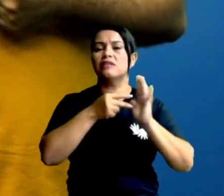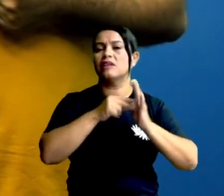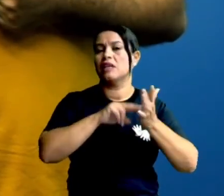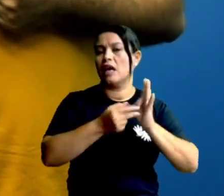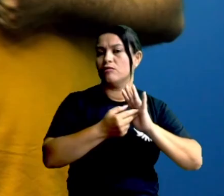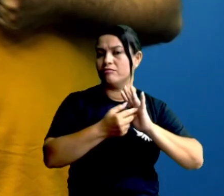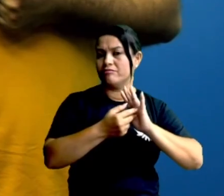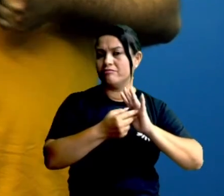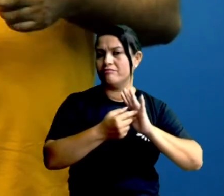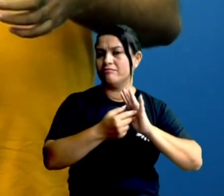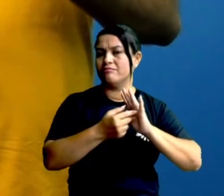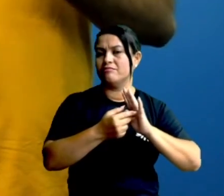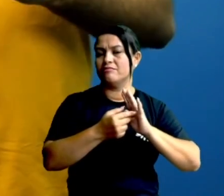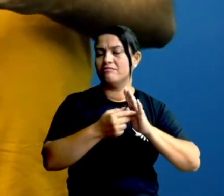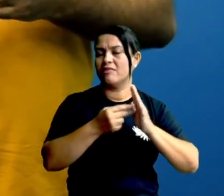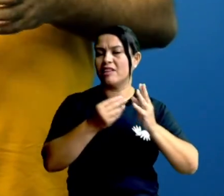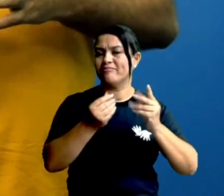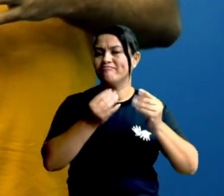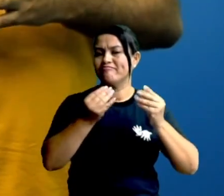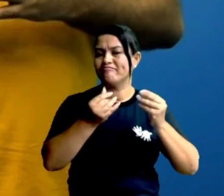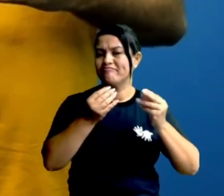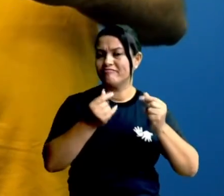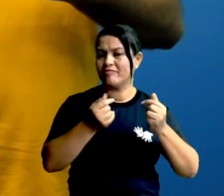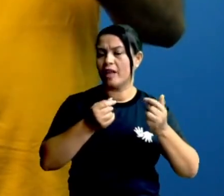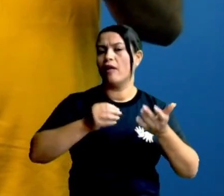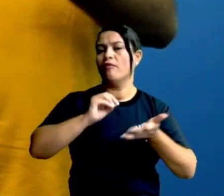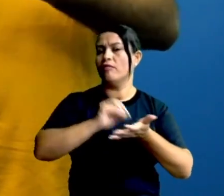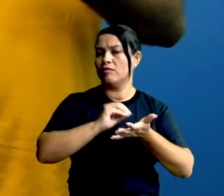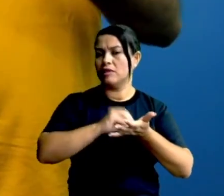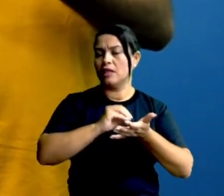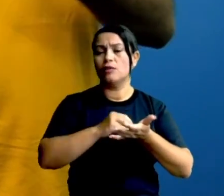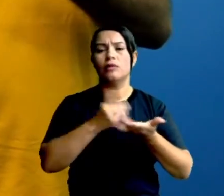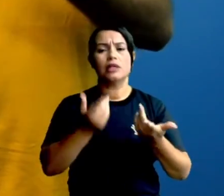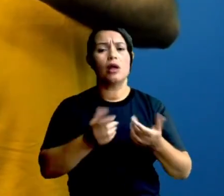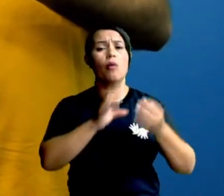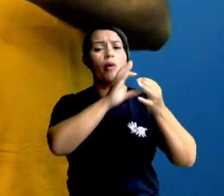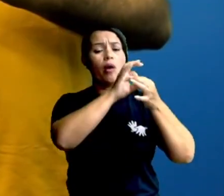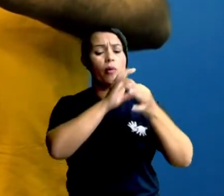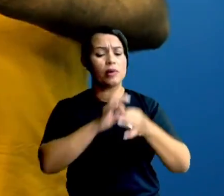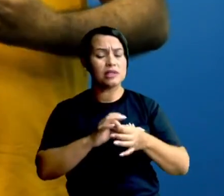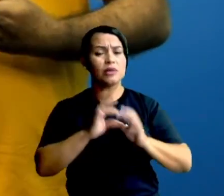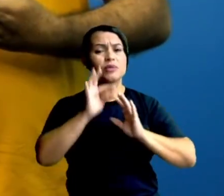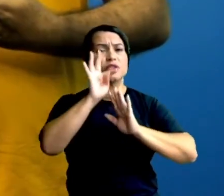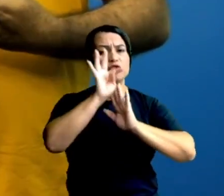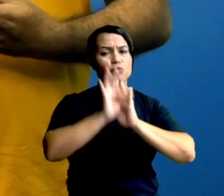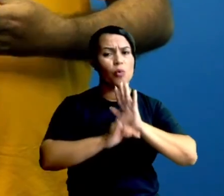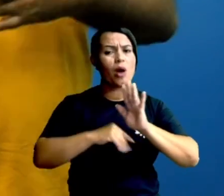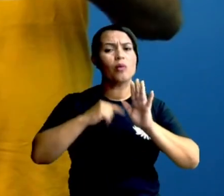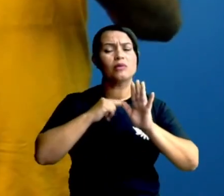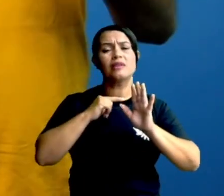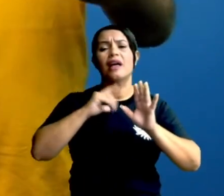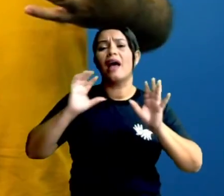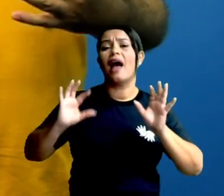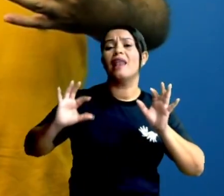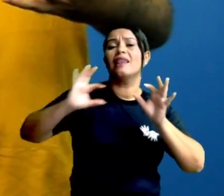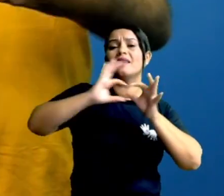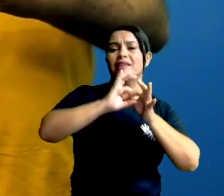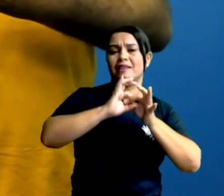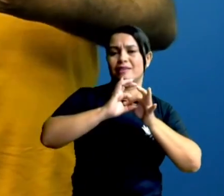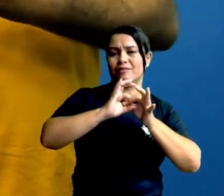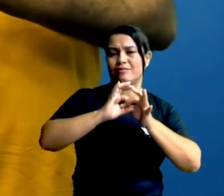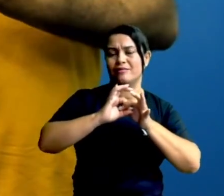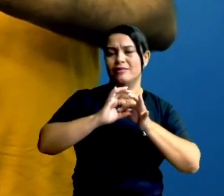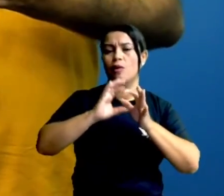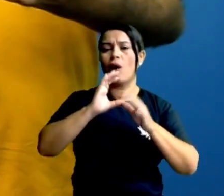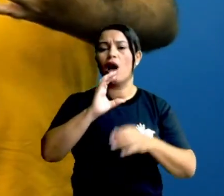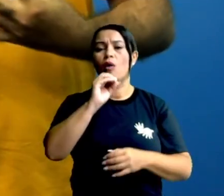significado. Tá certo? Então a coesão textual também dá conta das ligações entre as palavras. Especialmente isso, a